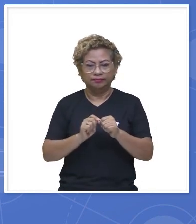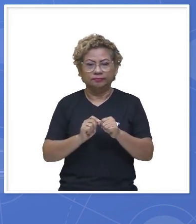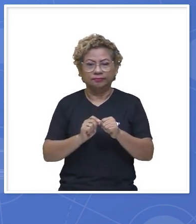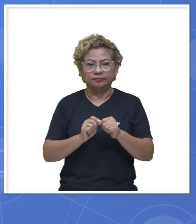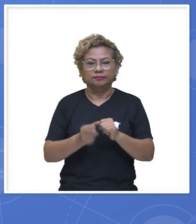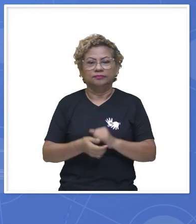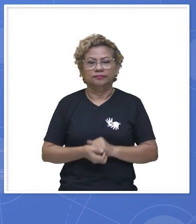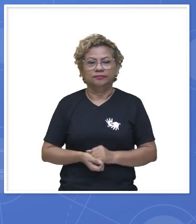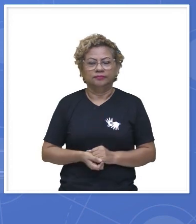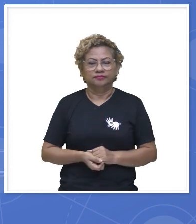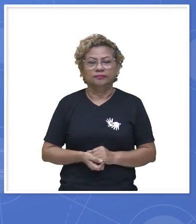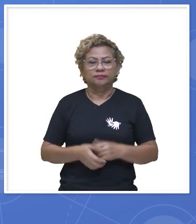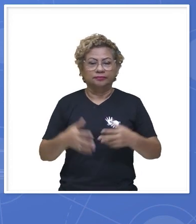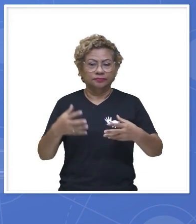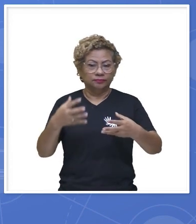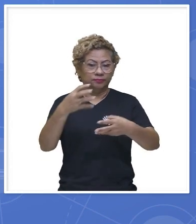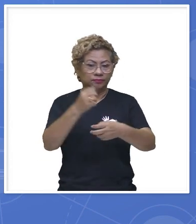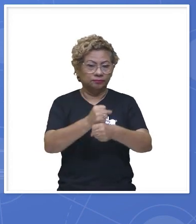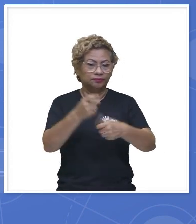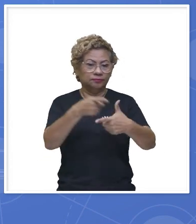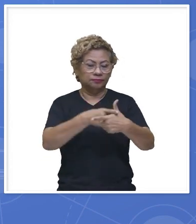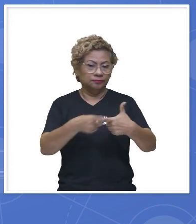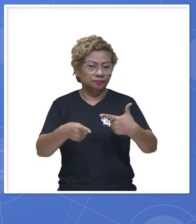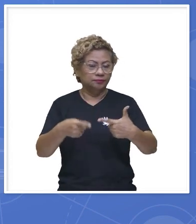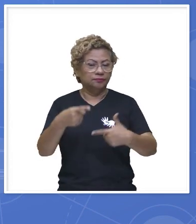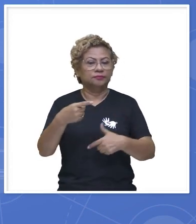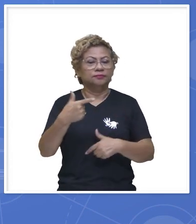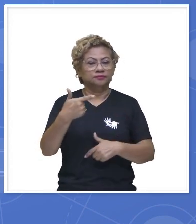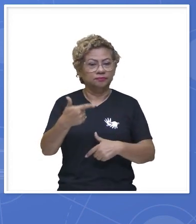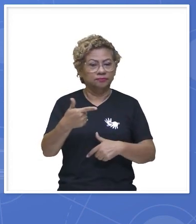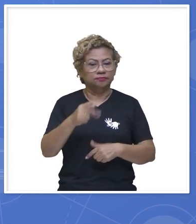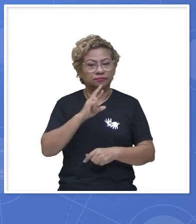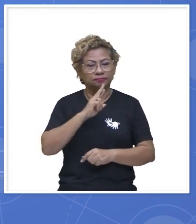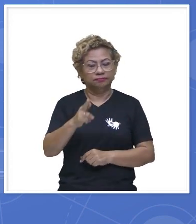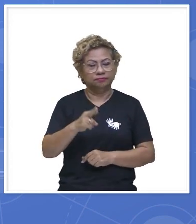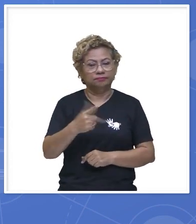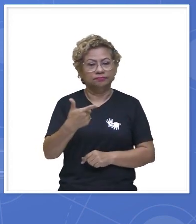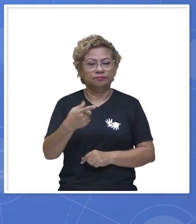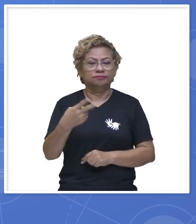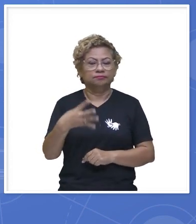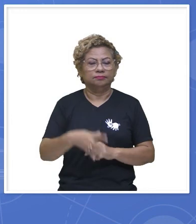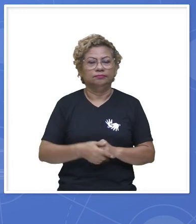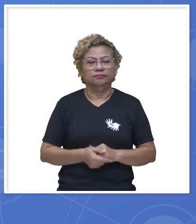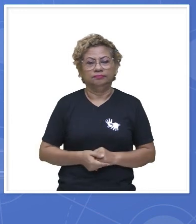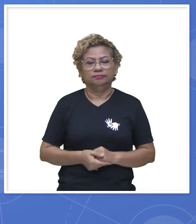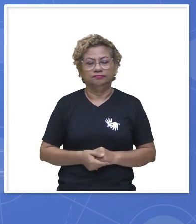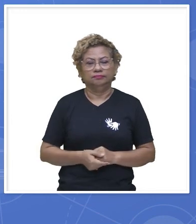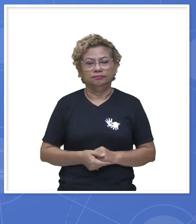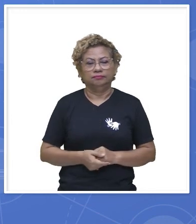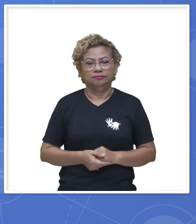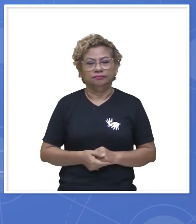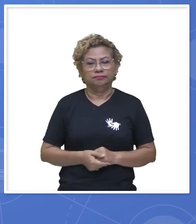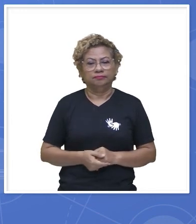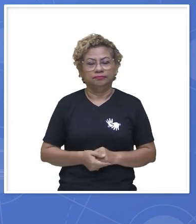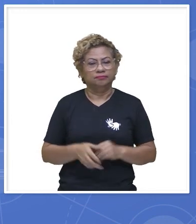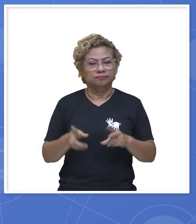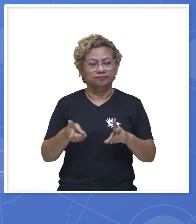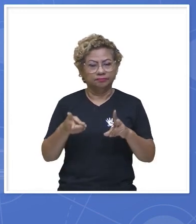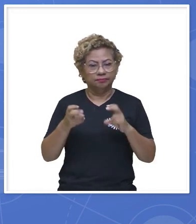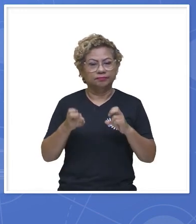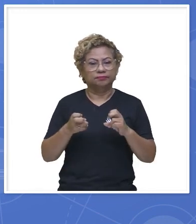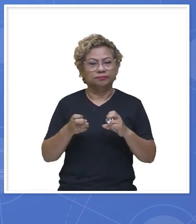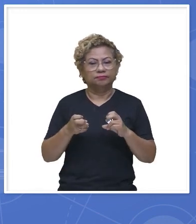cartelinha, nós temos o seguinte. As notas referentes à avaliação de língua inglesa realizada por 8 alunos